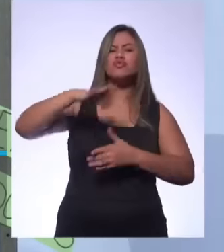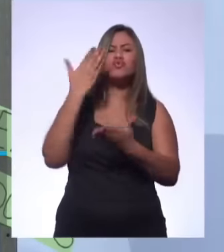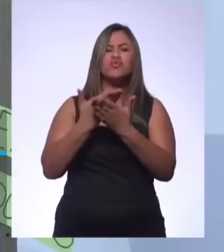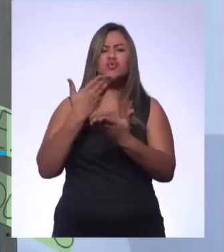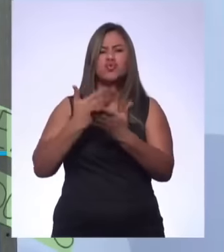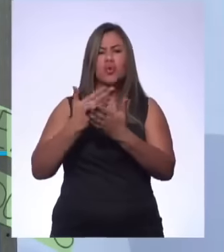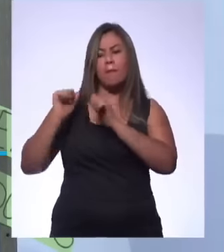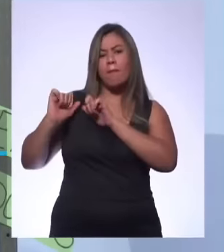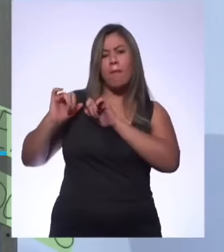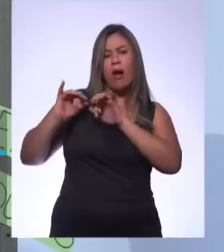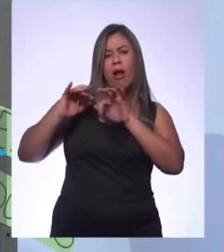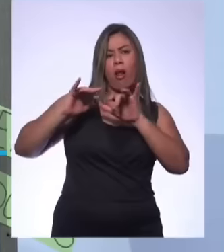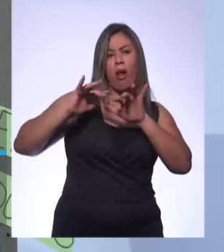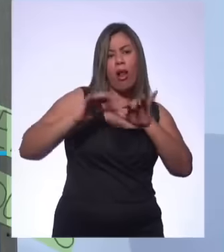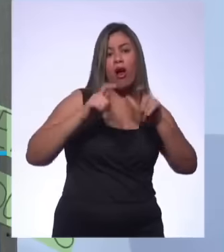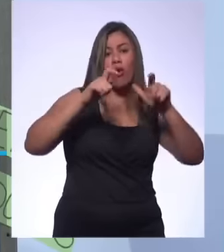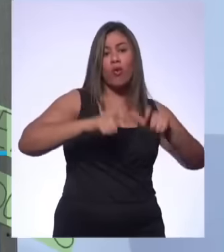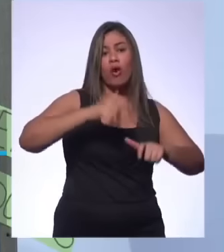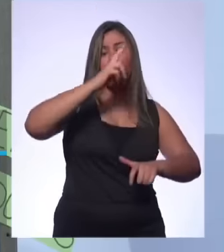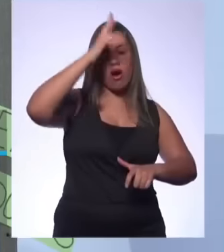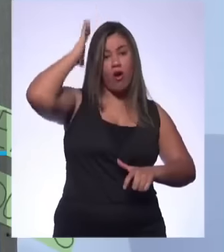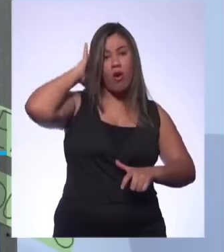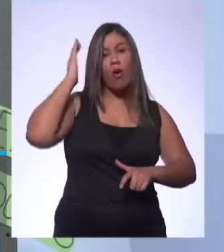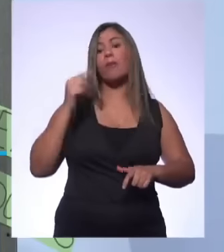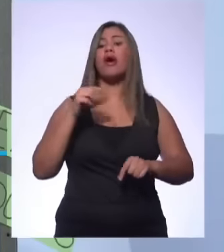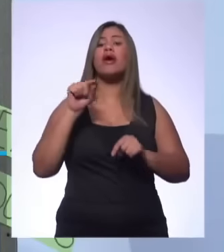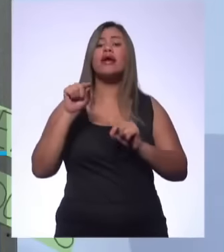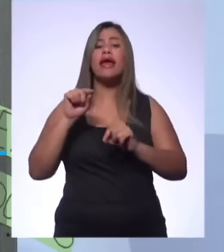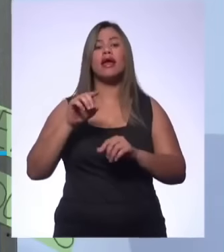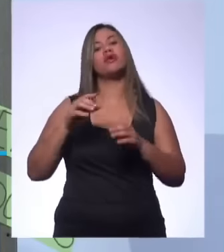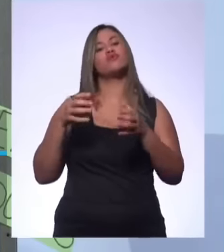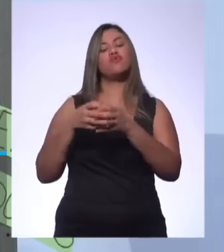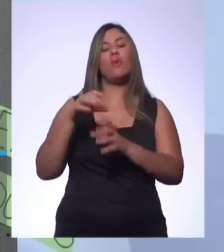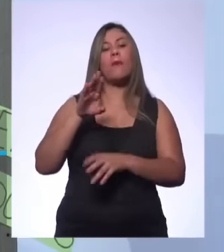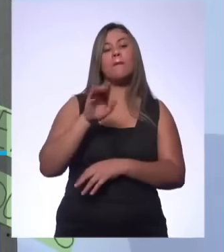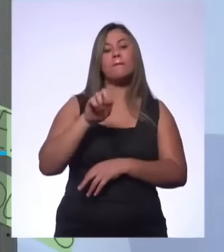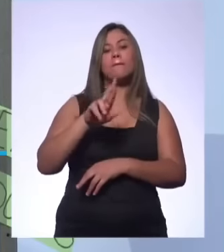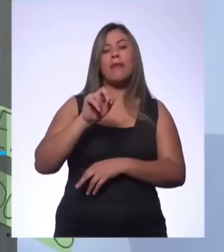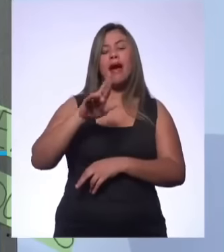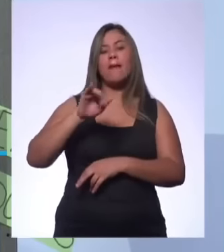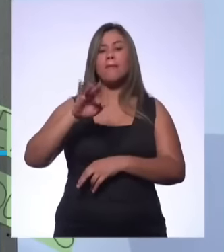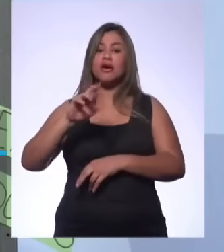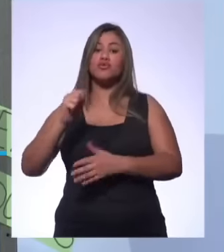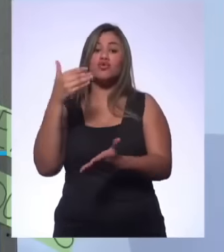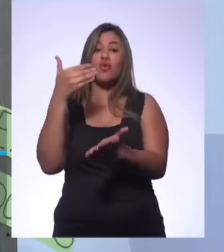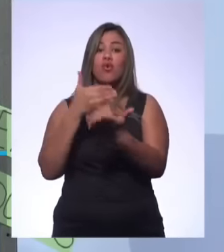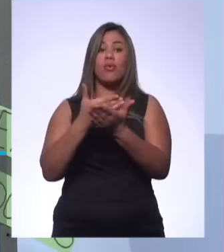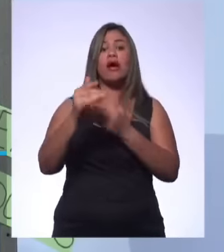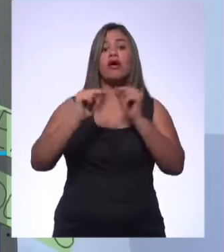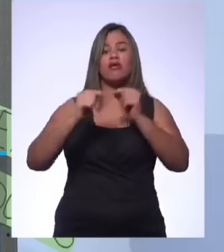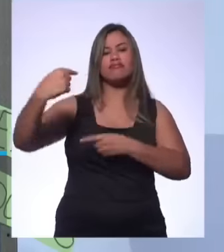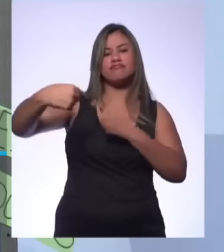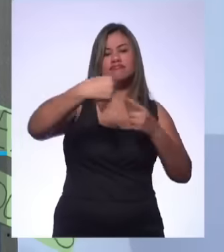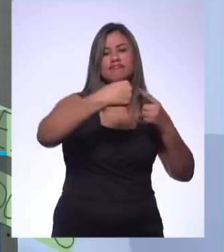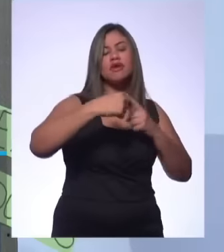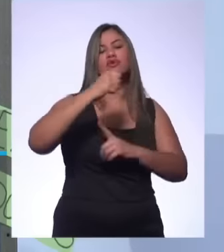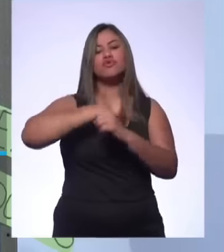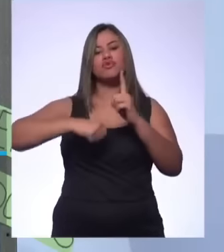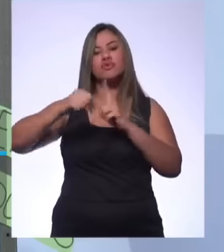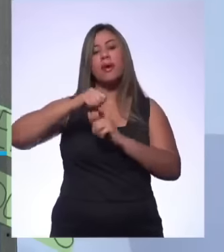esses povos, eles ajudaram muito a construir uma nova lógica social, política e econômica